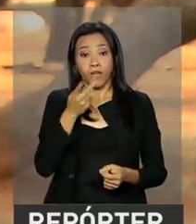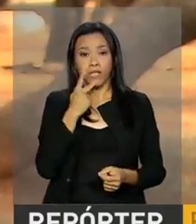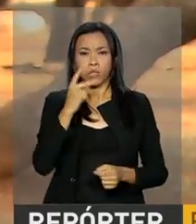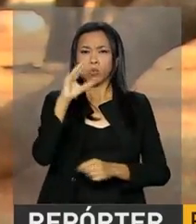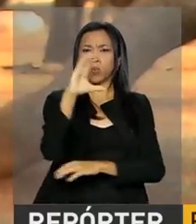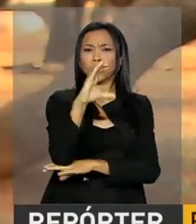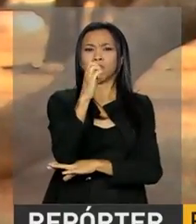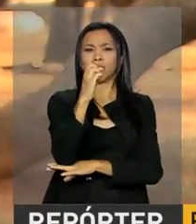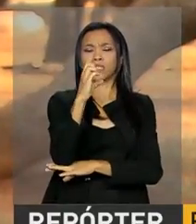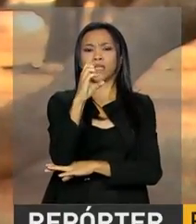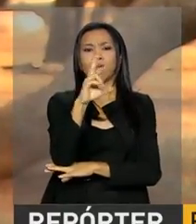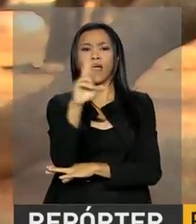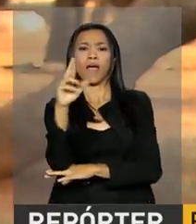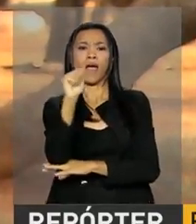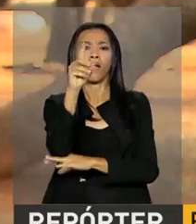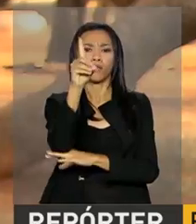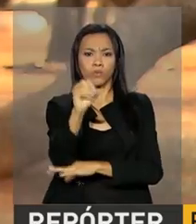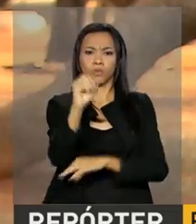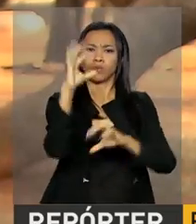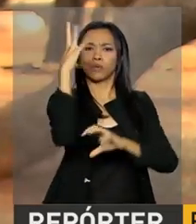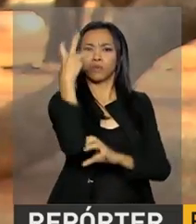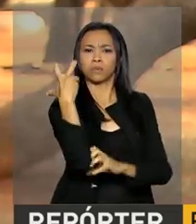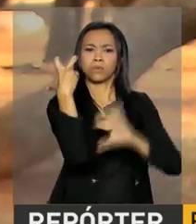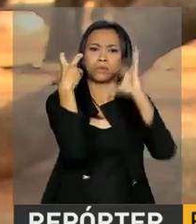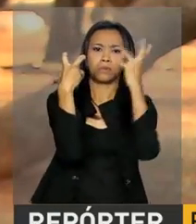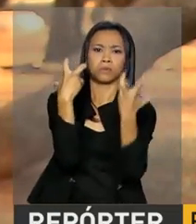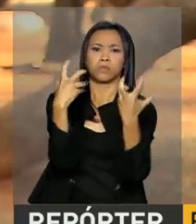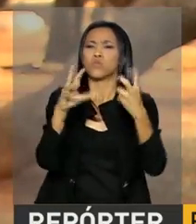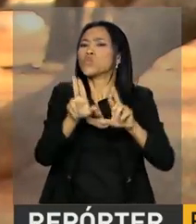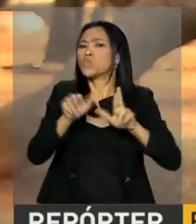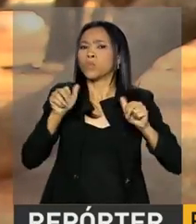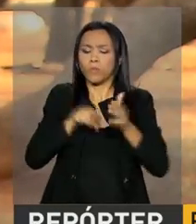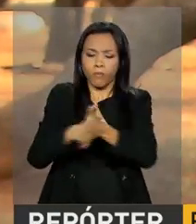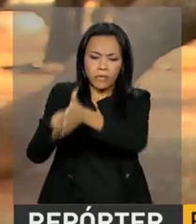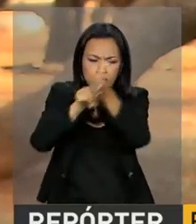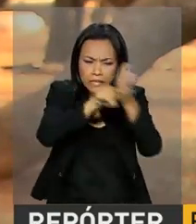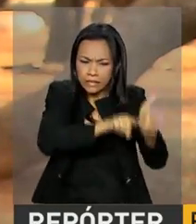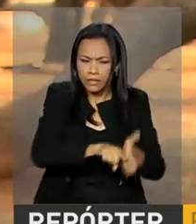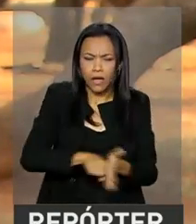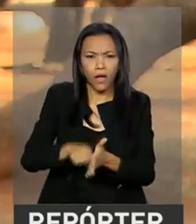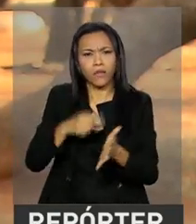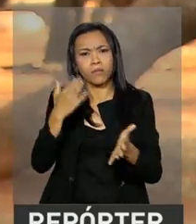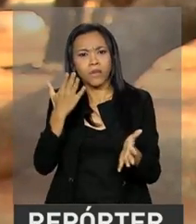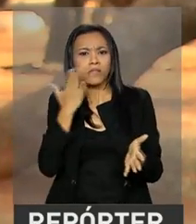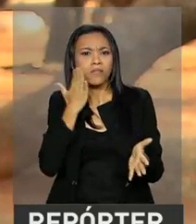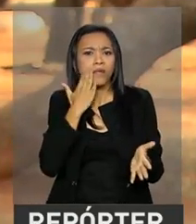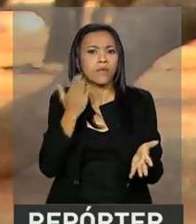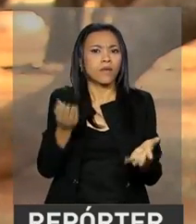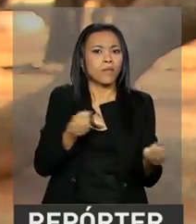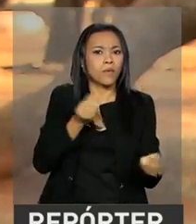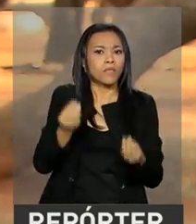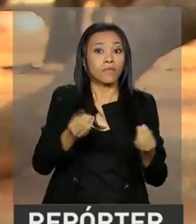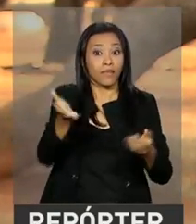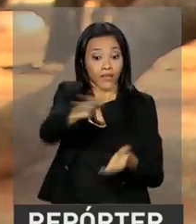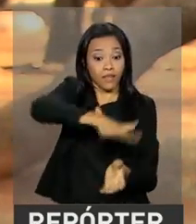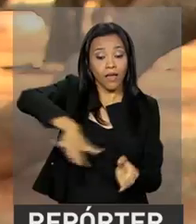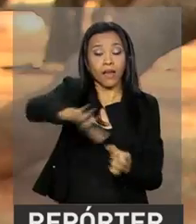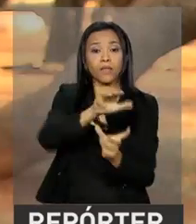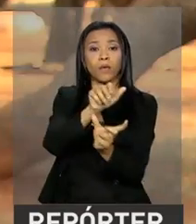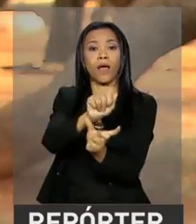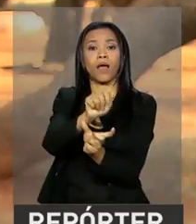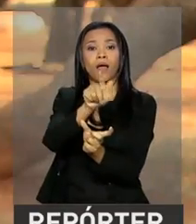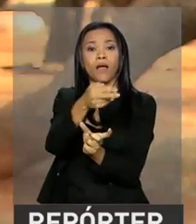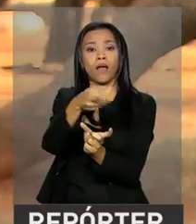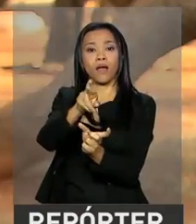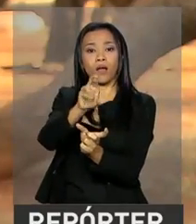modelo de desenvolvimento que não foi muito adequado nunca foi muito pesquisado para se harmonizar tipo a questão do agronegócio